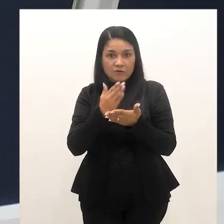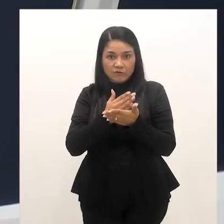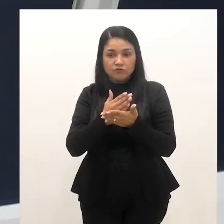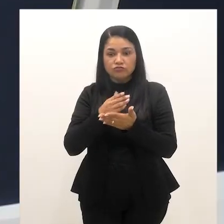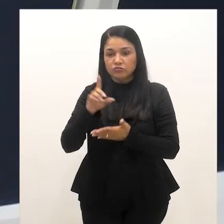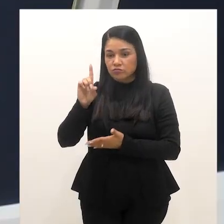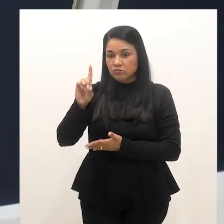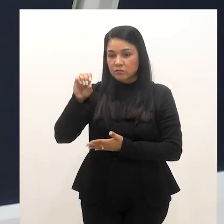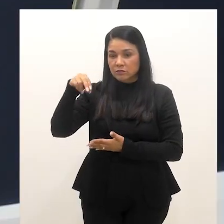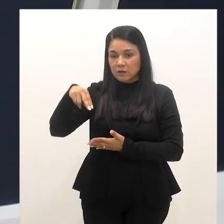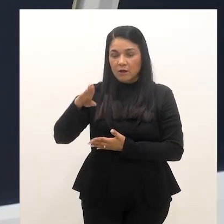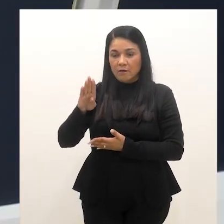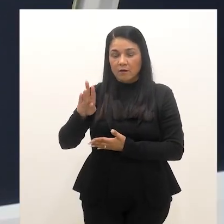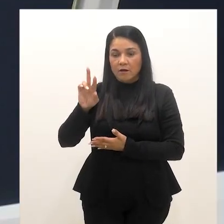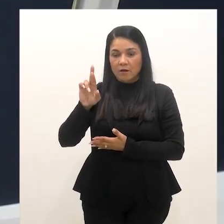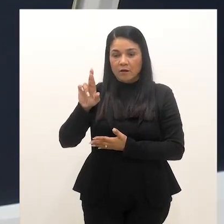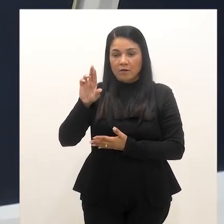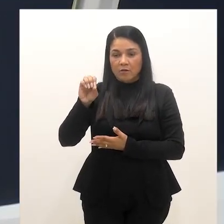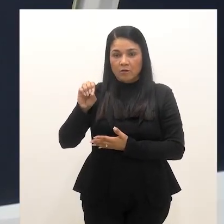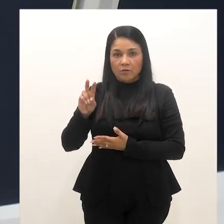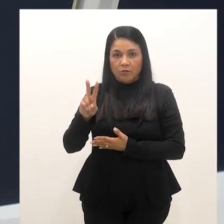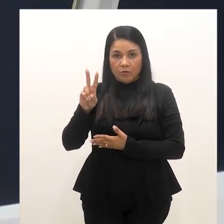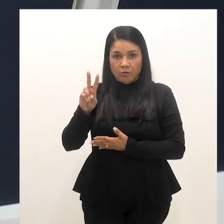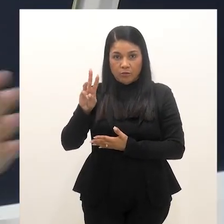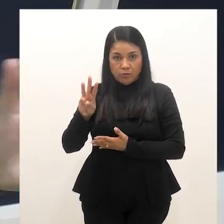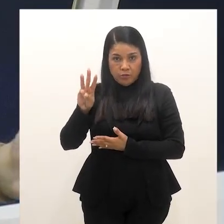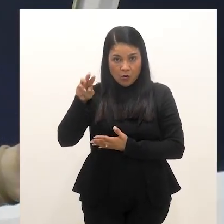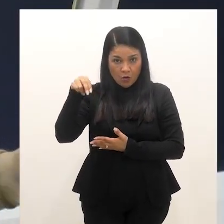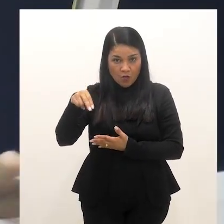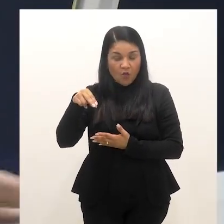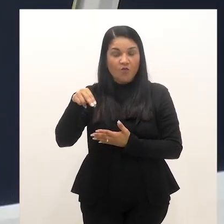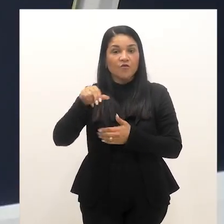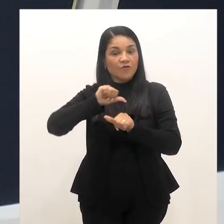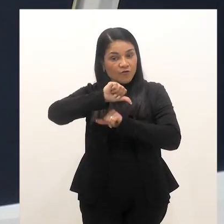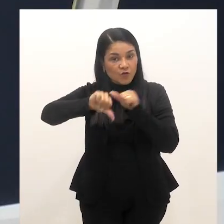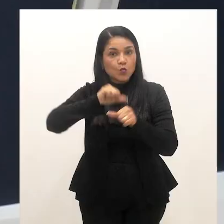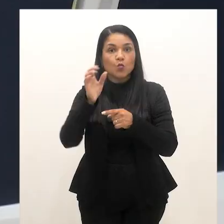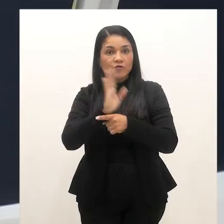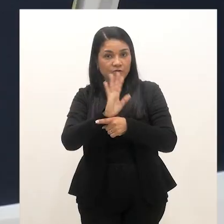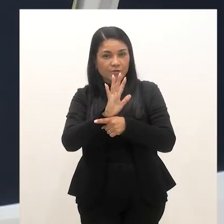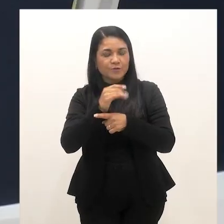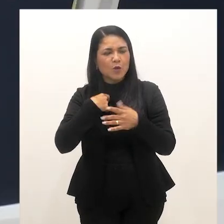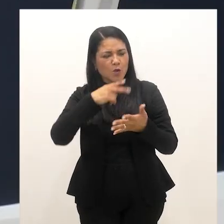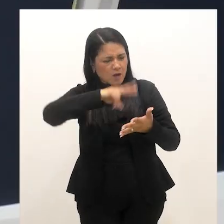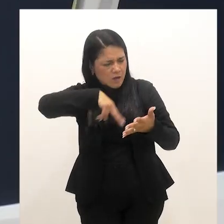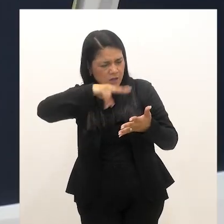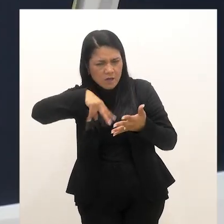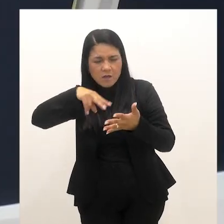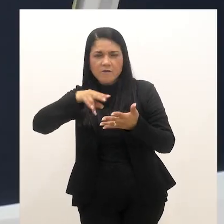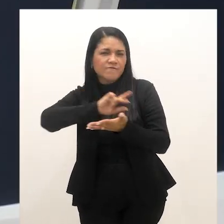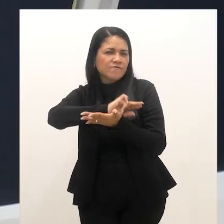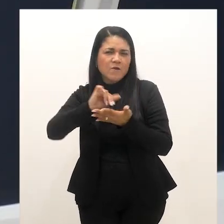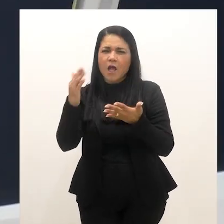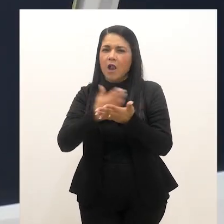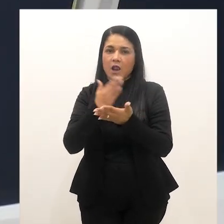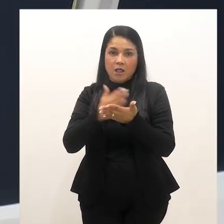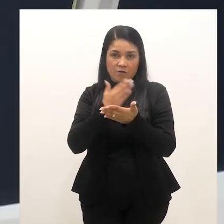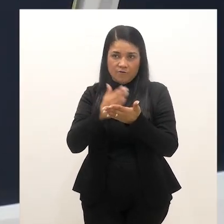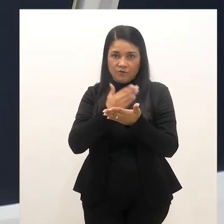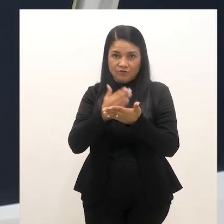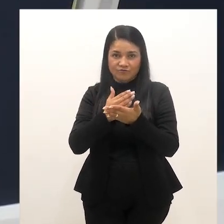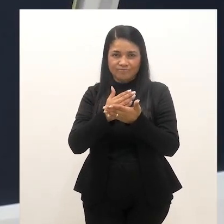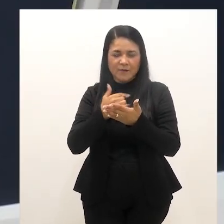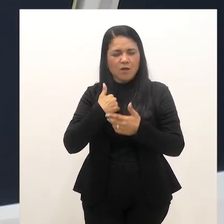dele viraram filme. E aí eu li os livros dele em sequência, assim, aí eu falei, caramba, será